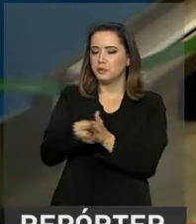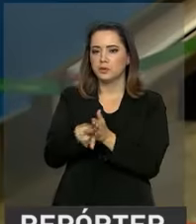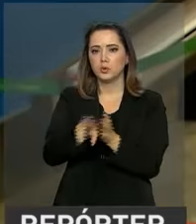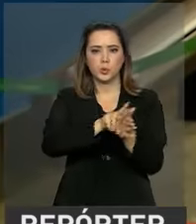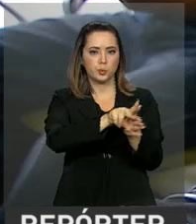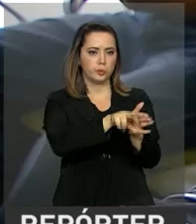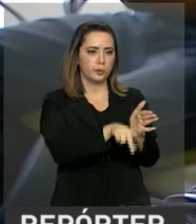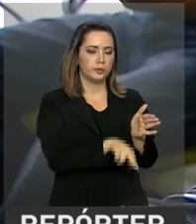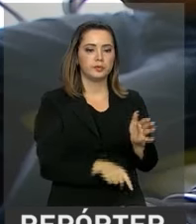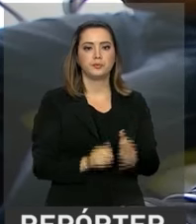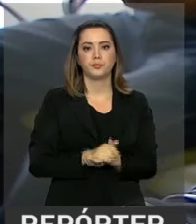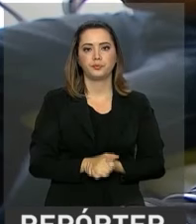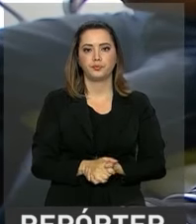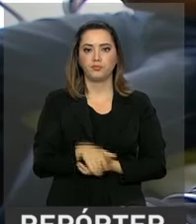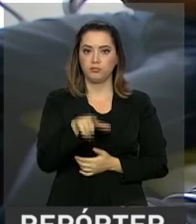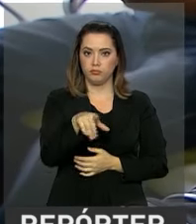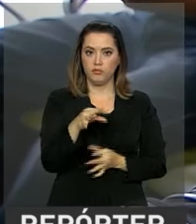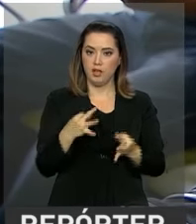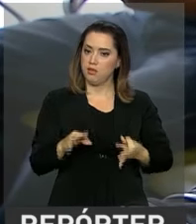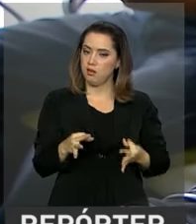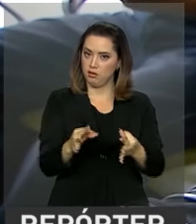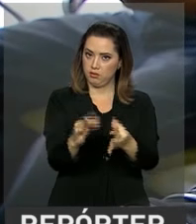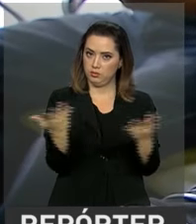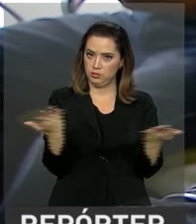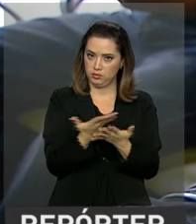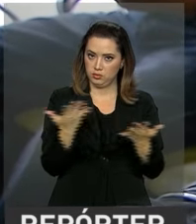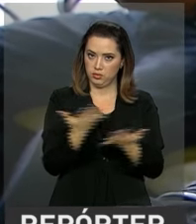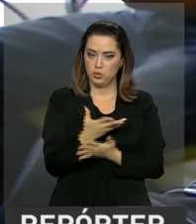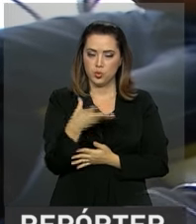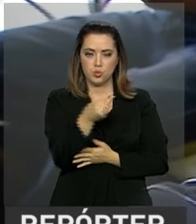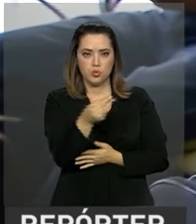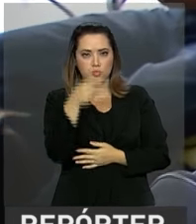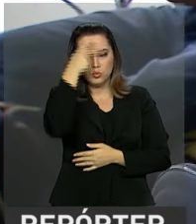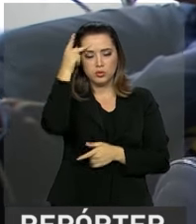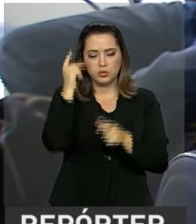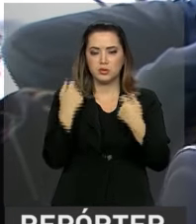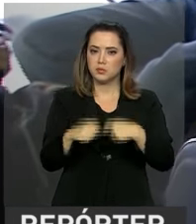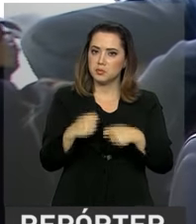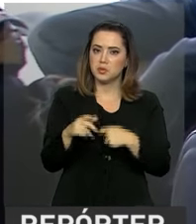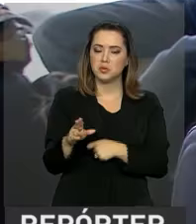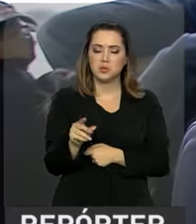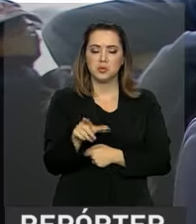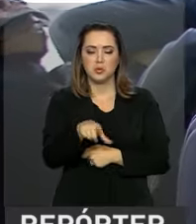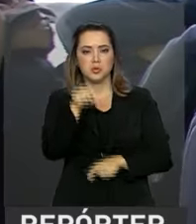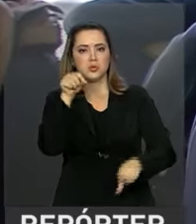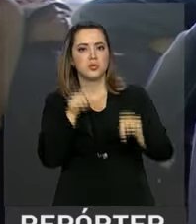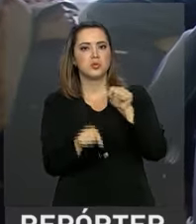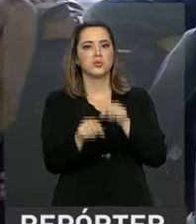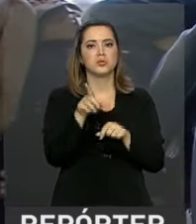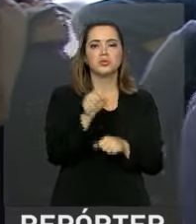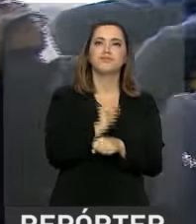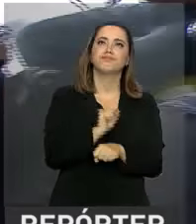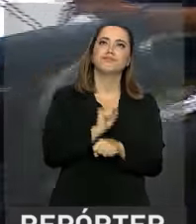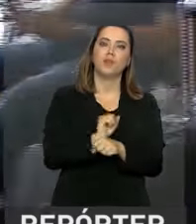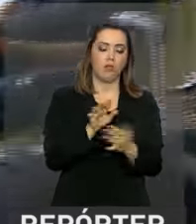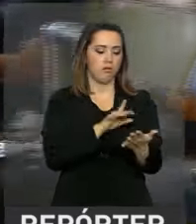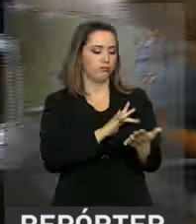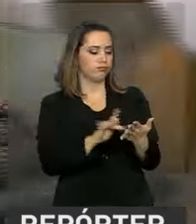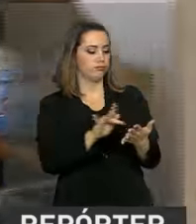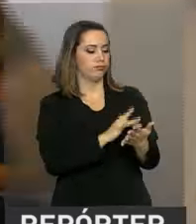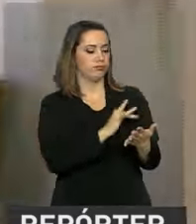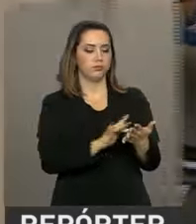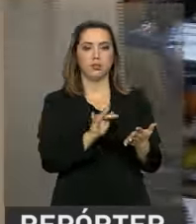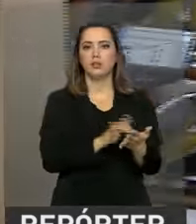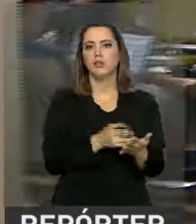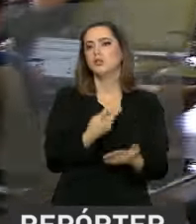outros itens. Com a tecnologia de hoje em dia, muita gente prefere esperar o voo mexendo no telefone. Mas para isso não